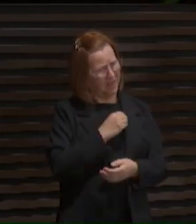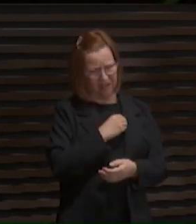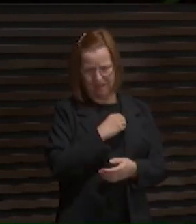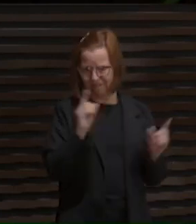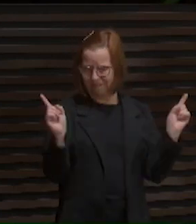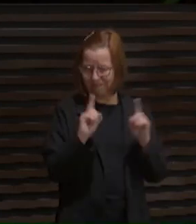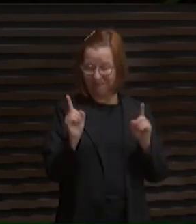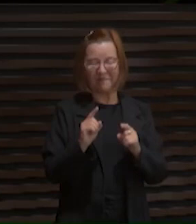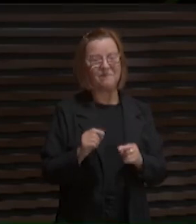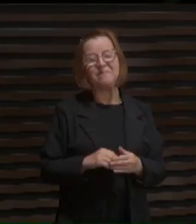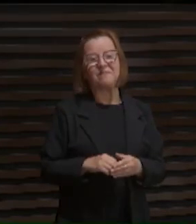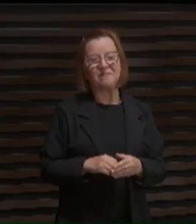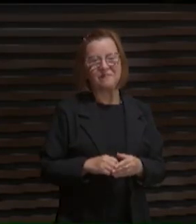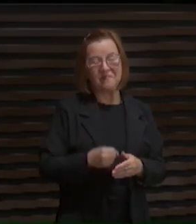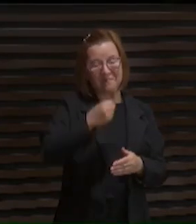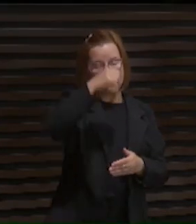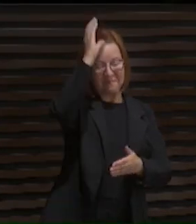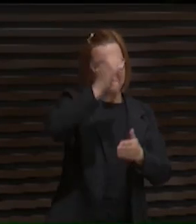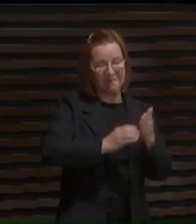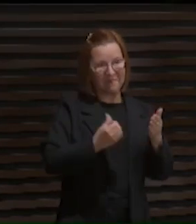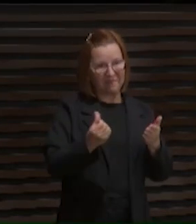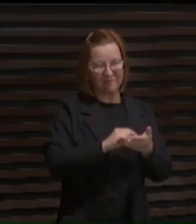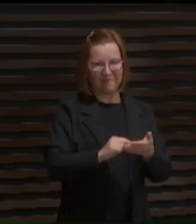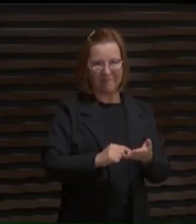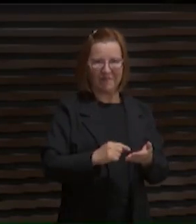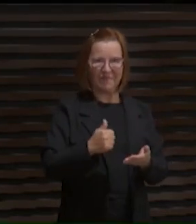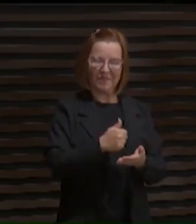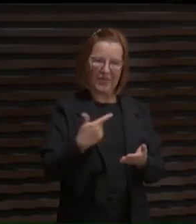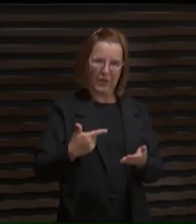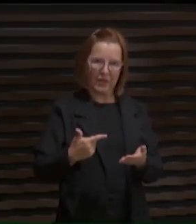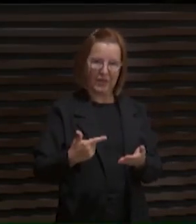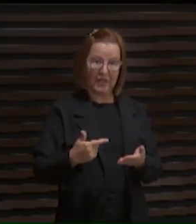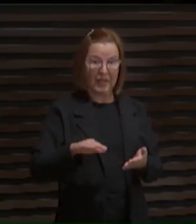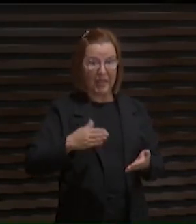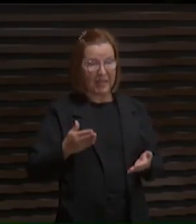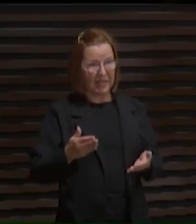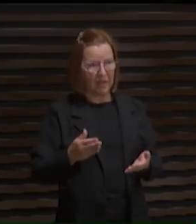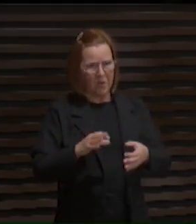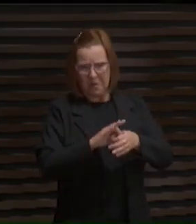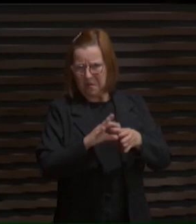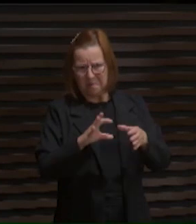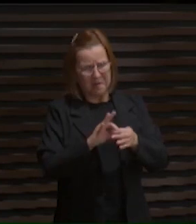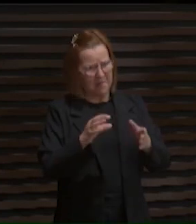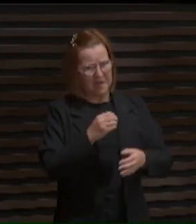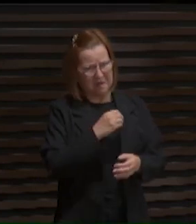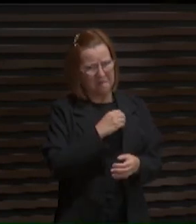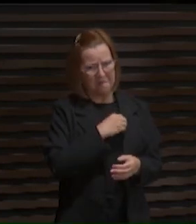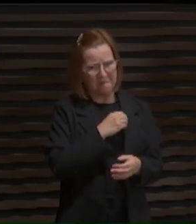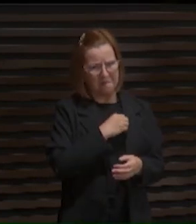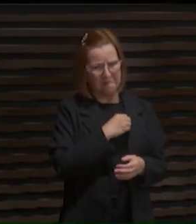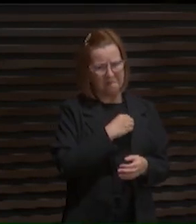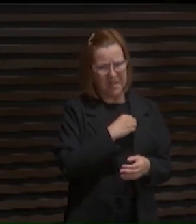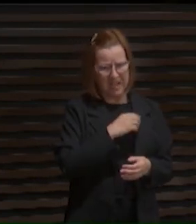6,12. Portanto, não permitam que o pecado reine em seu corpo mortal, fazendo com